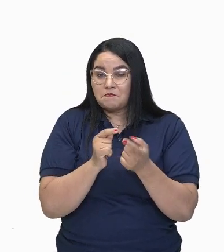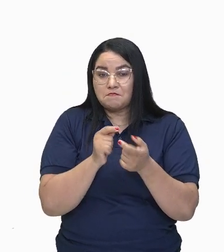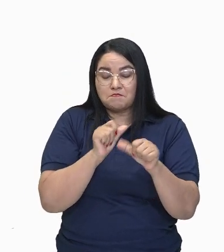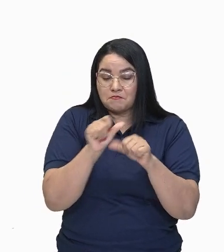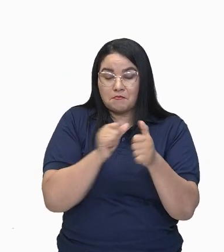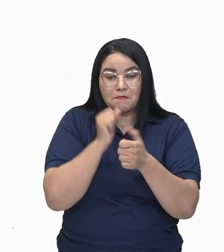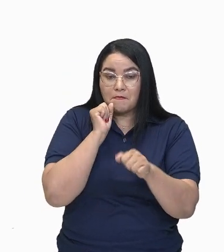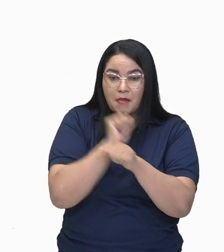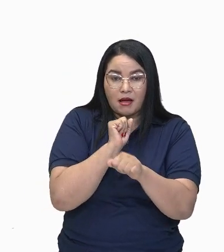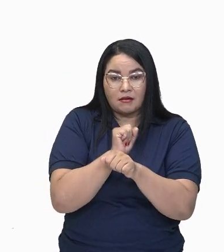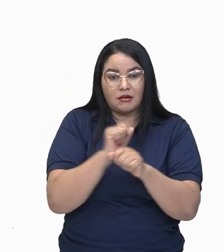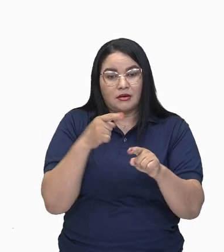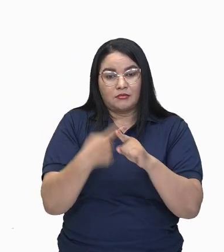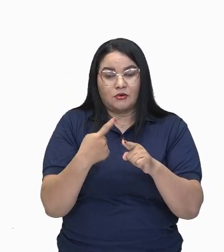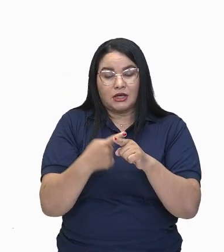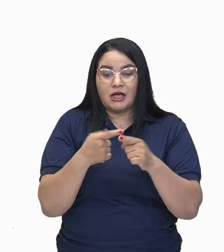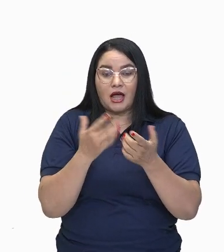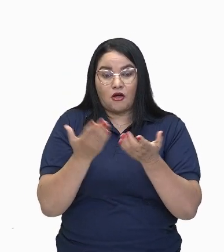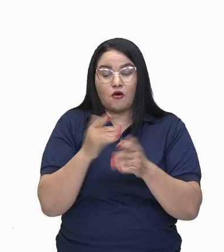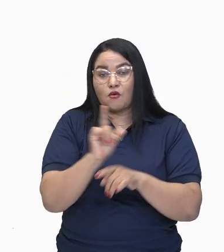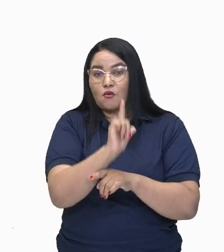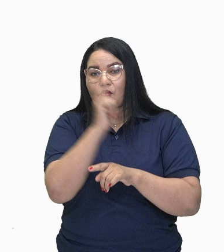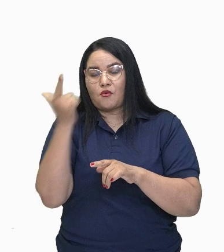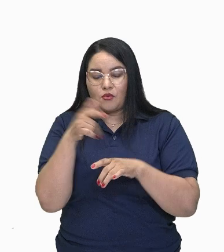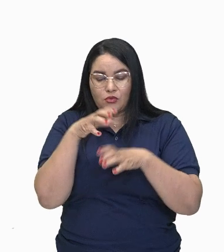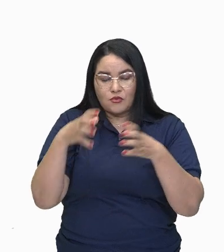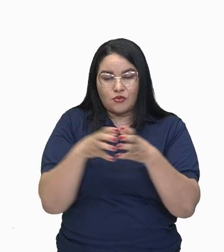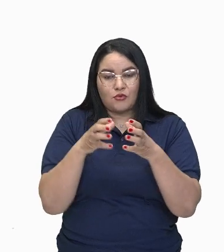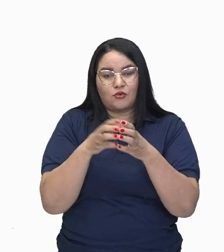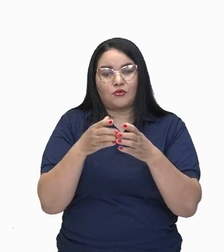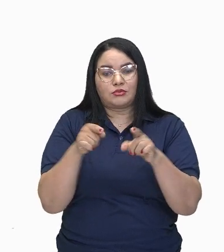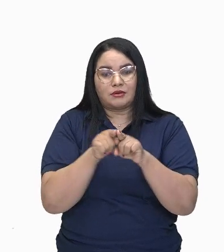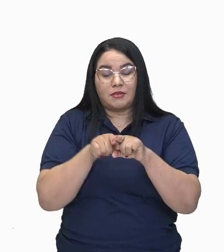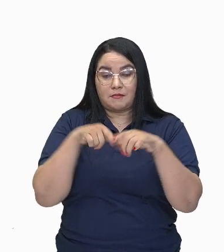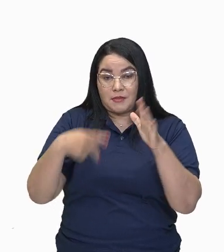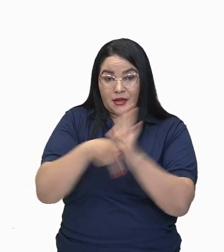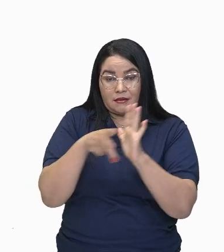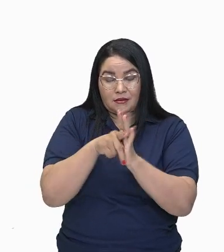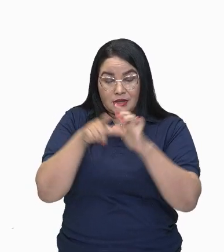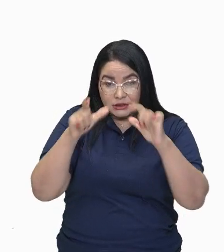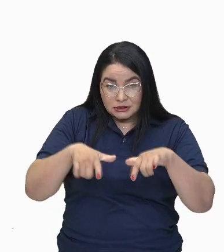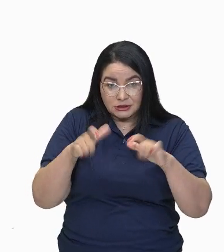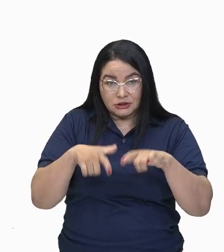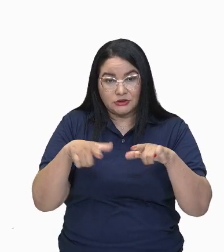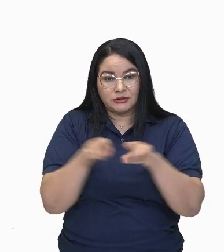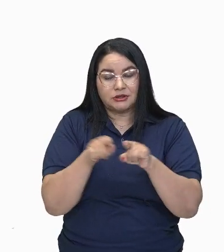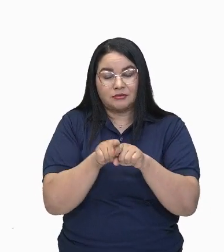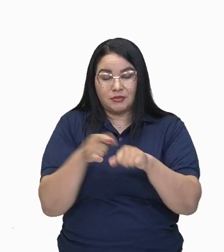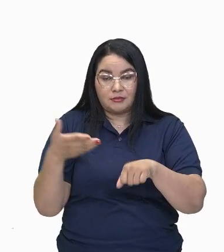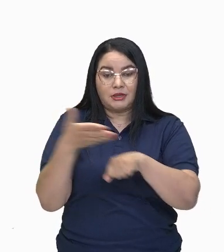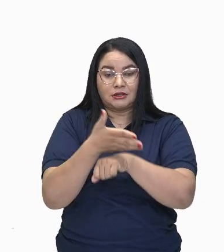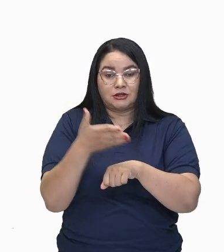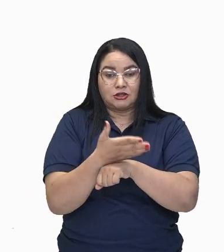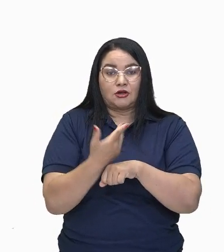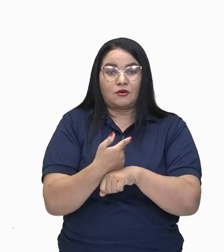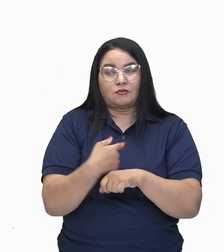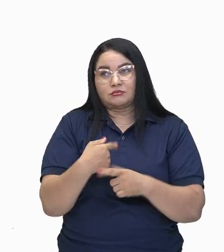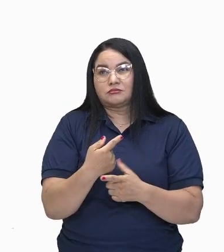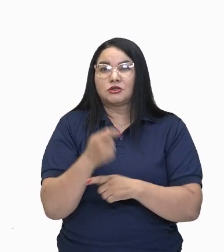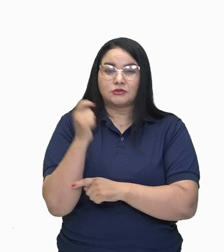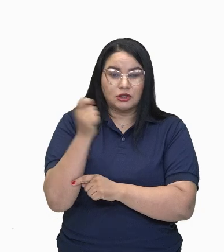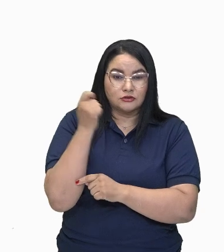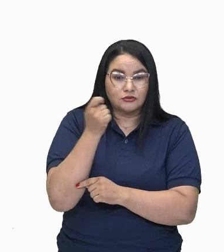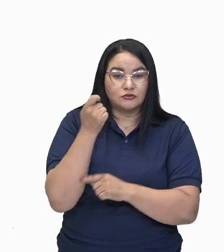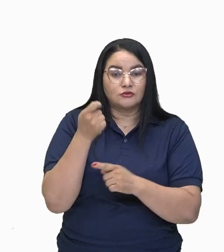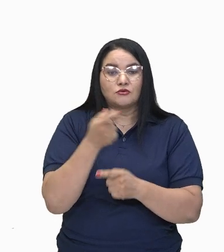interrompido, abrindo espaço para outras elites regionais, como no caso aqui no Rio Grande do Sul, né, com Getúlio Vargas, que